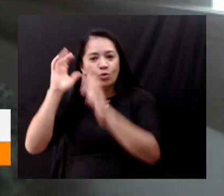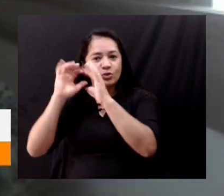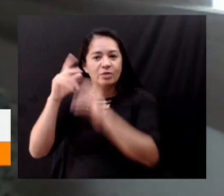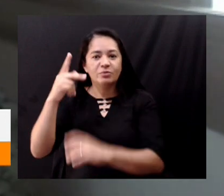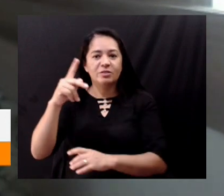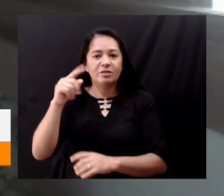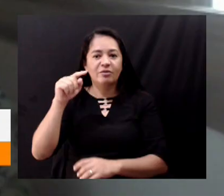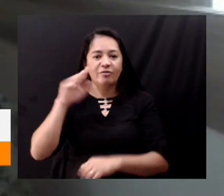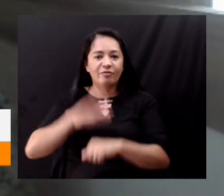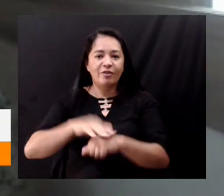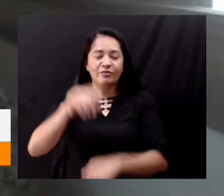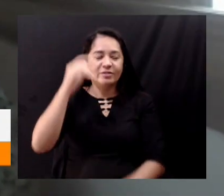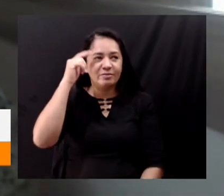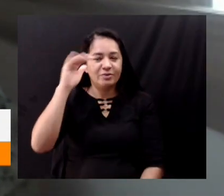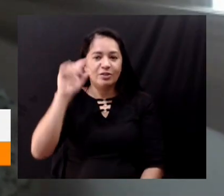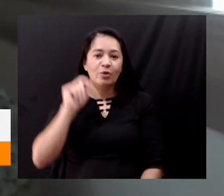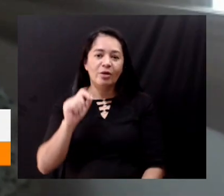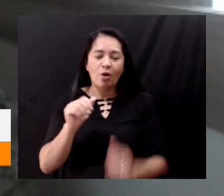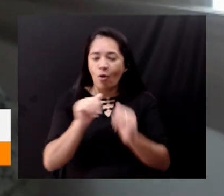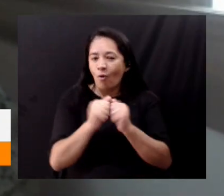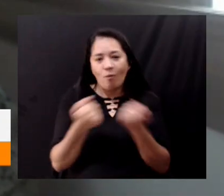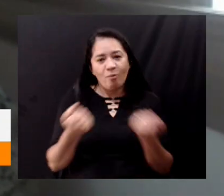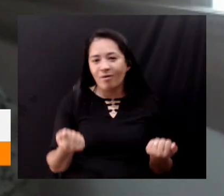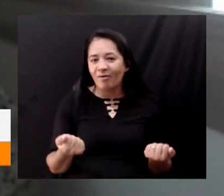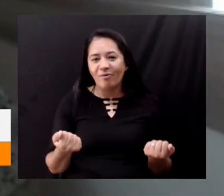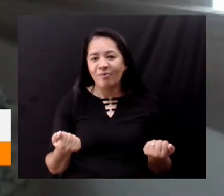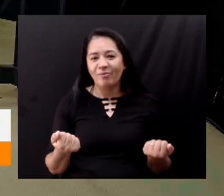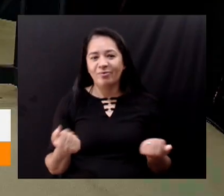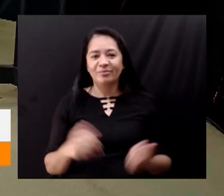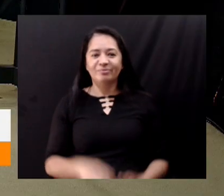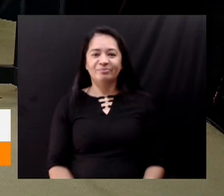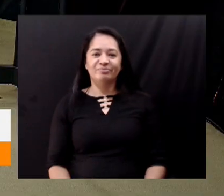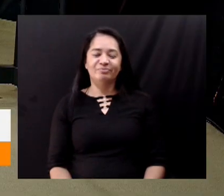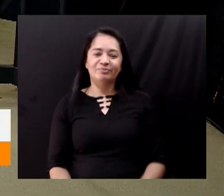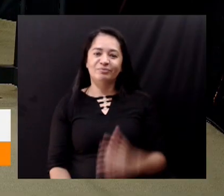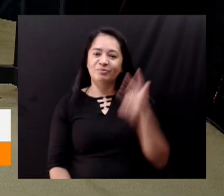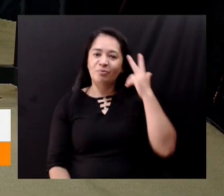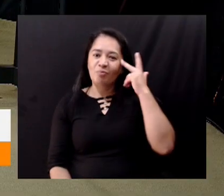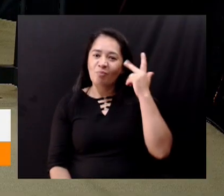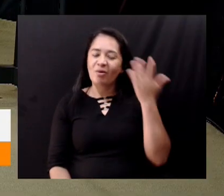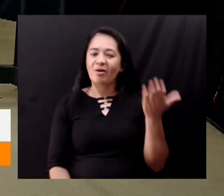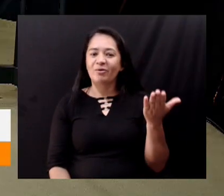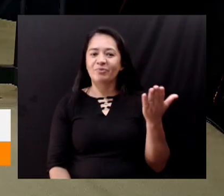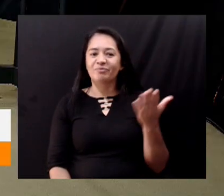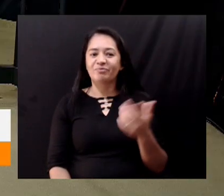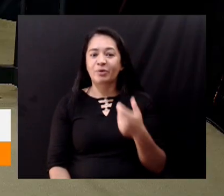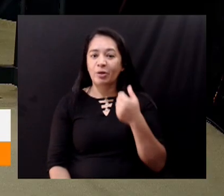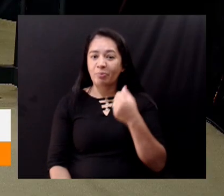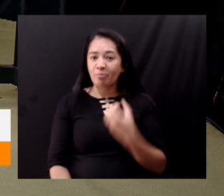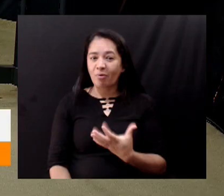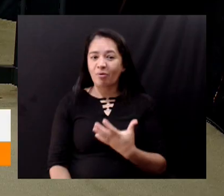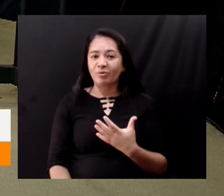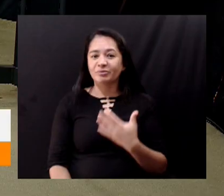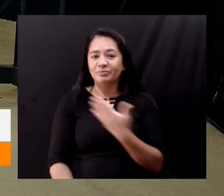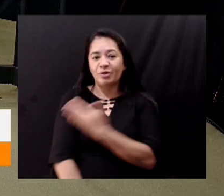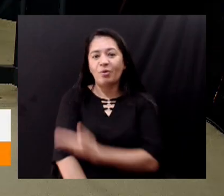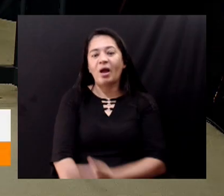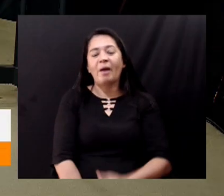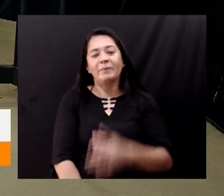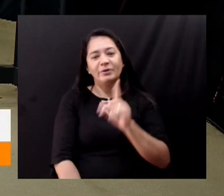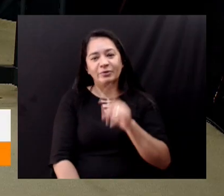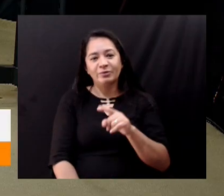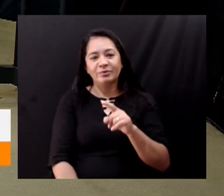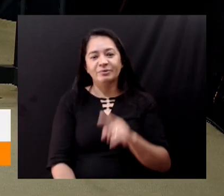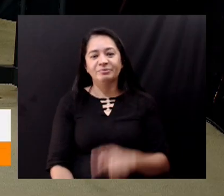Aquele pãozinho com requeijão. Uhum. Muito bem. Ainda bem que é um hábito, né? E eu vou contar mais uma. Olha